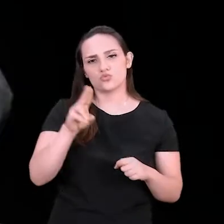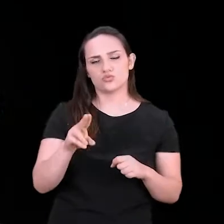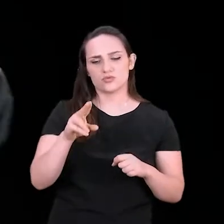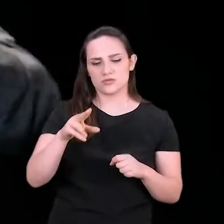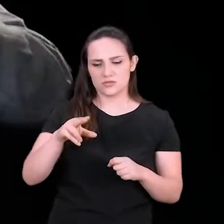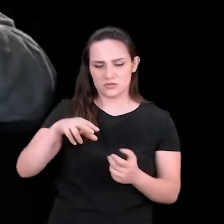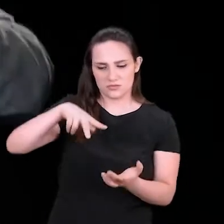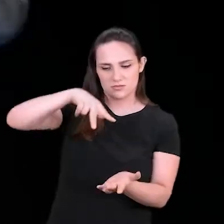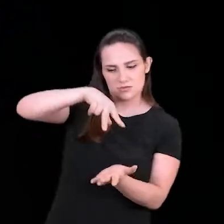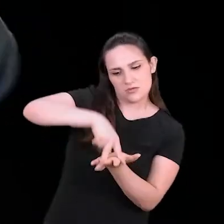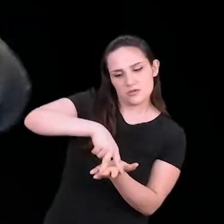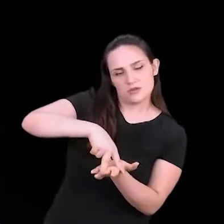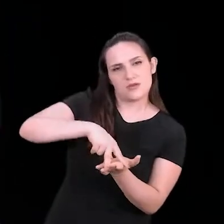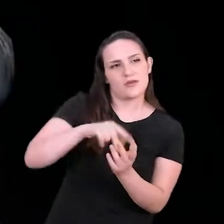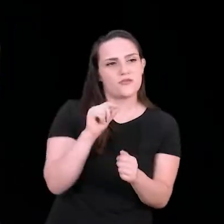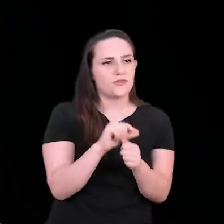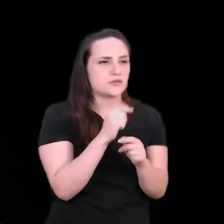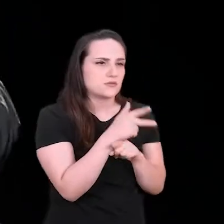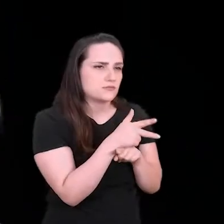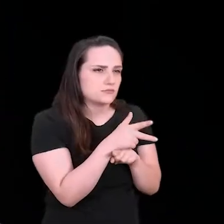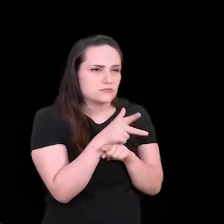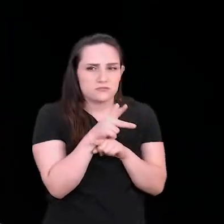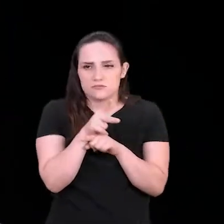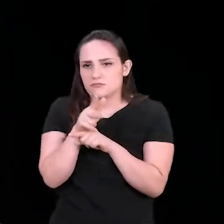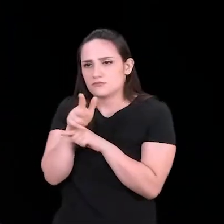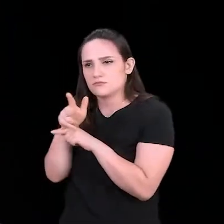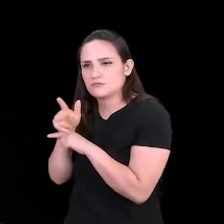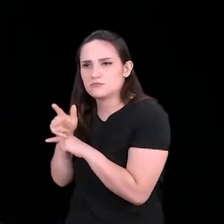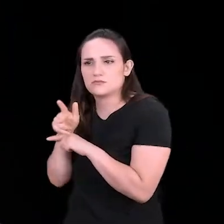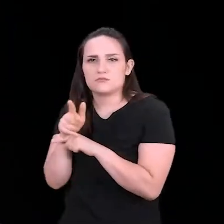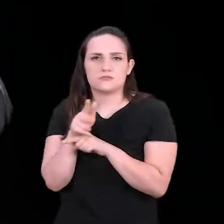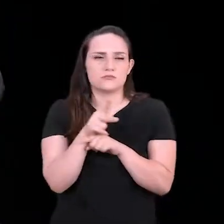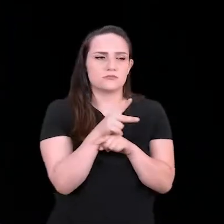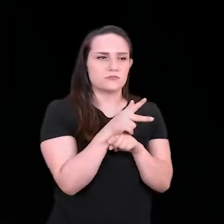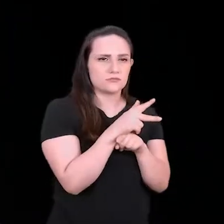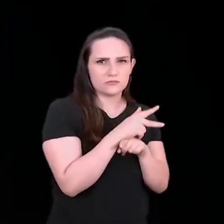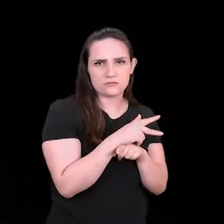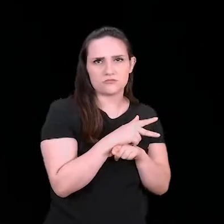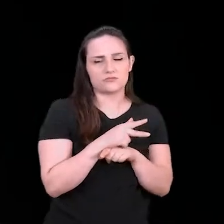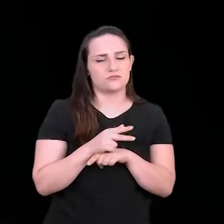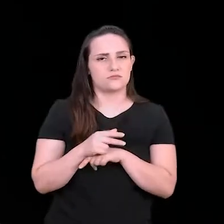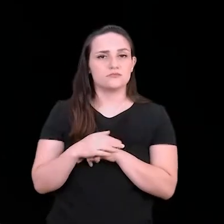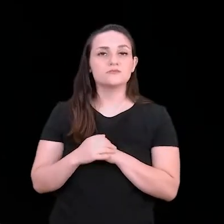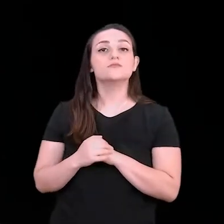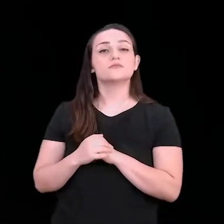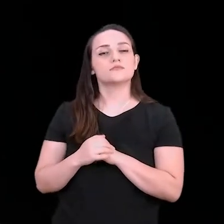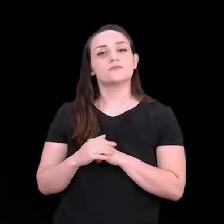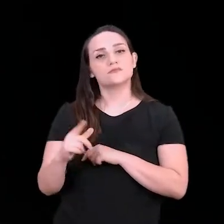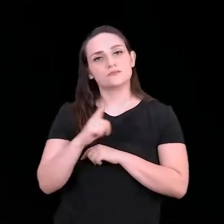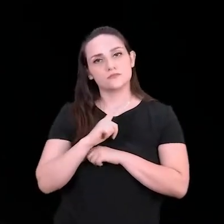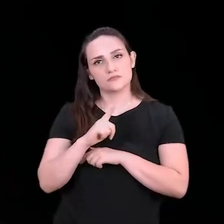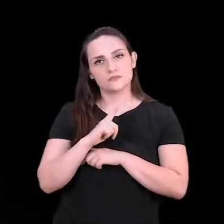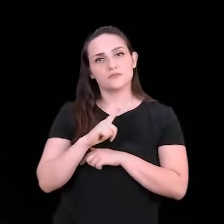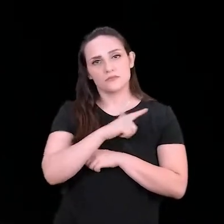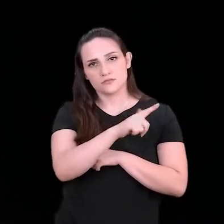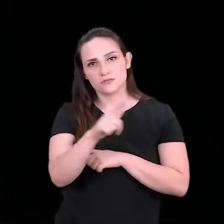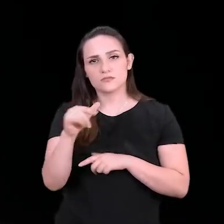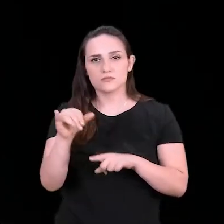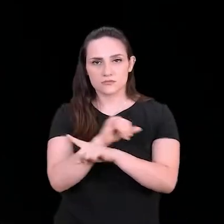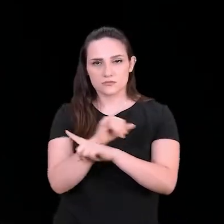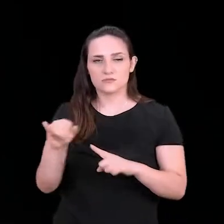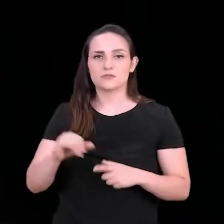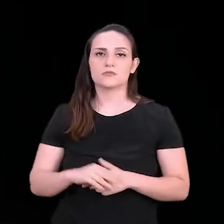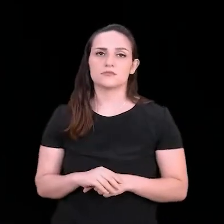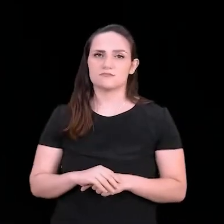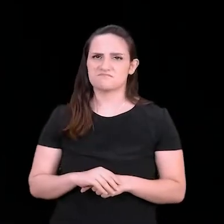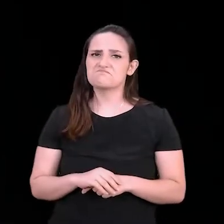utilizando um tripé para fazer uma espécie de passagem ali em que ele esteja aparecendo não segurando o celular, mas de